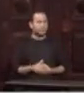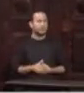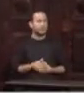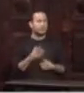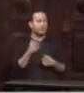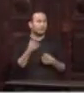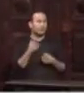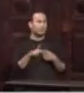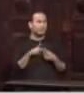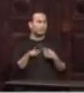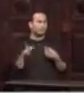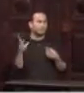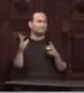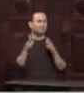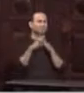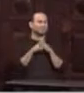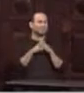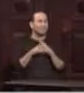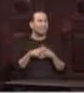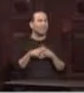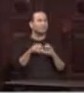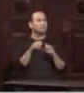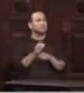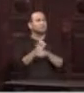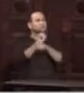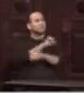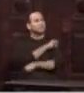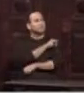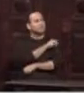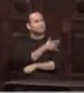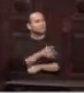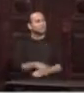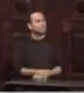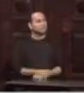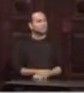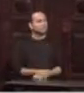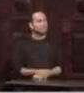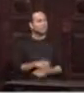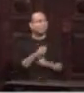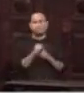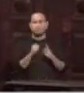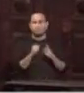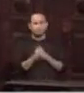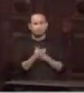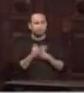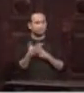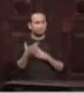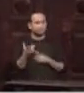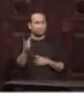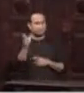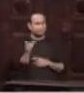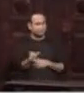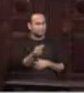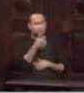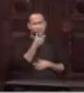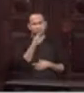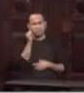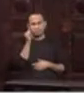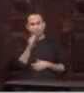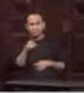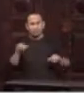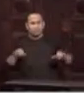do Rio de Janeiro, e a segurança pública e os cidadãos e cidadãs, os 16 milhões de cariocas e fluminenses é que sofrem com